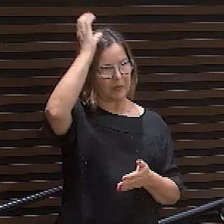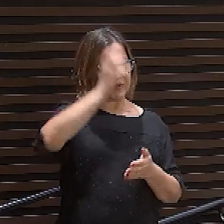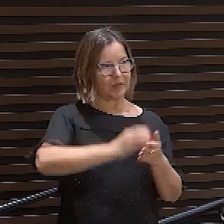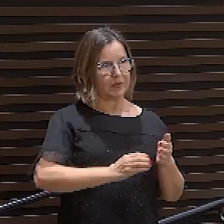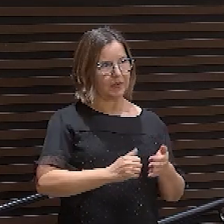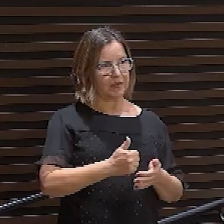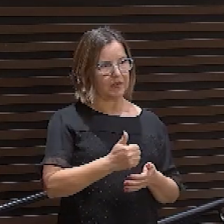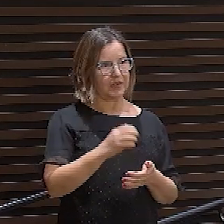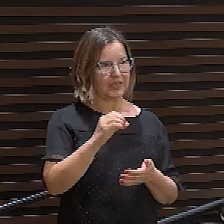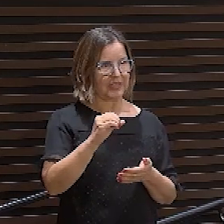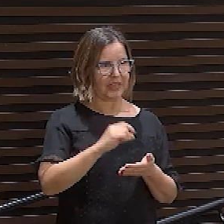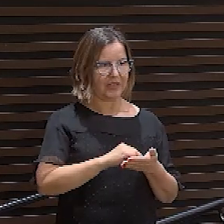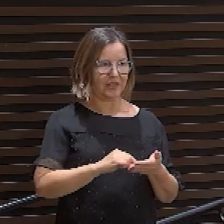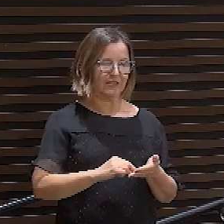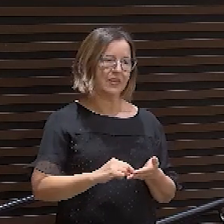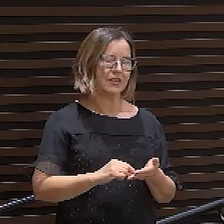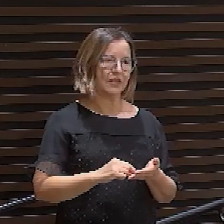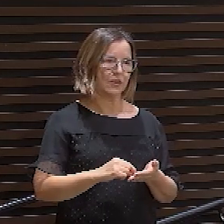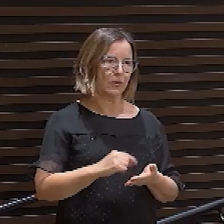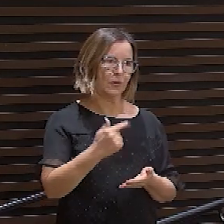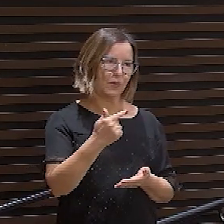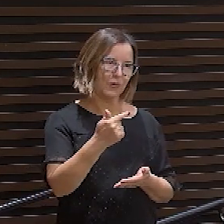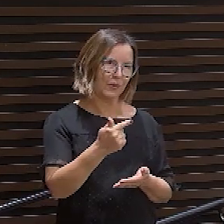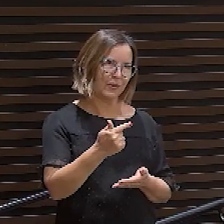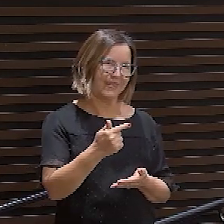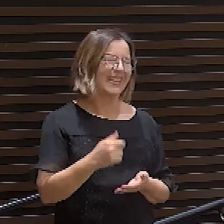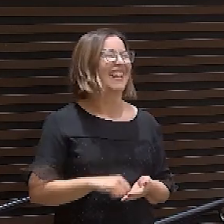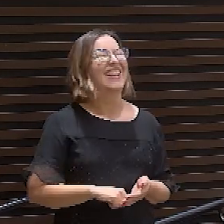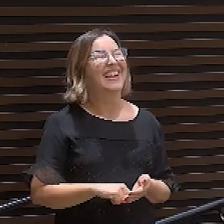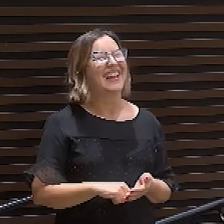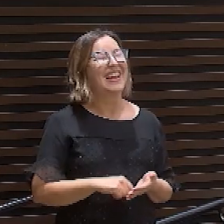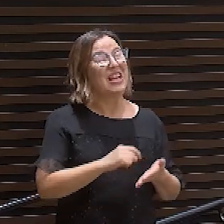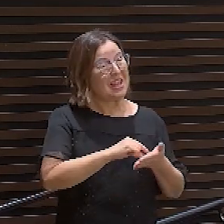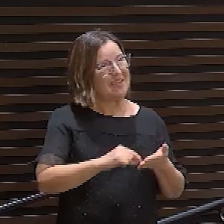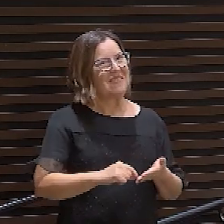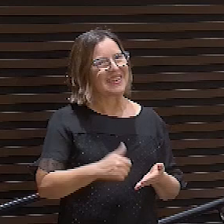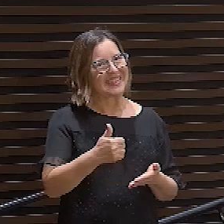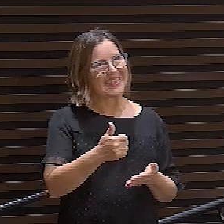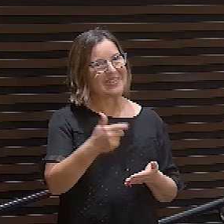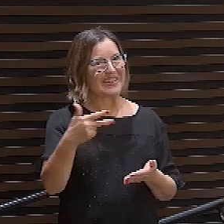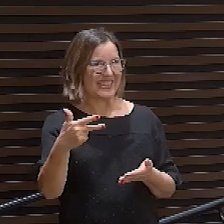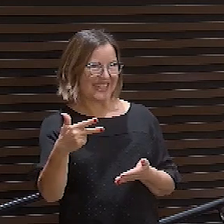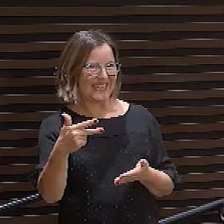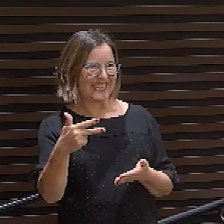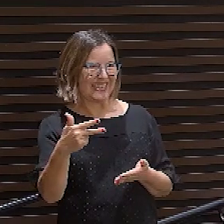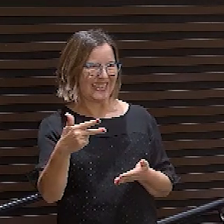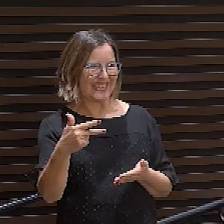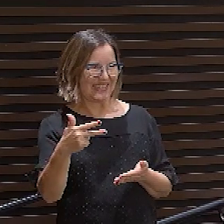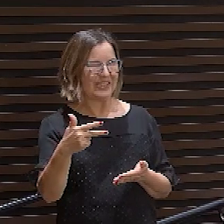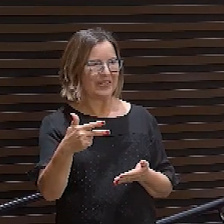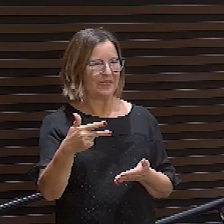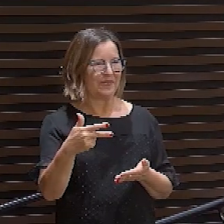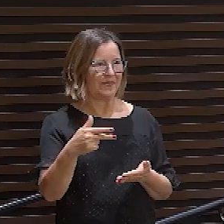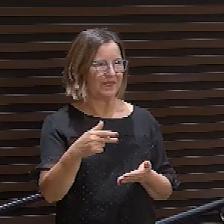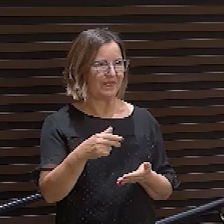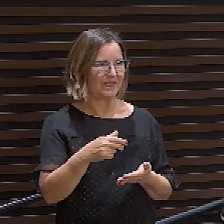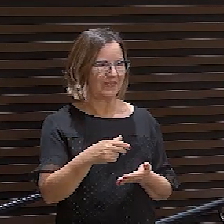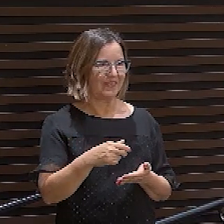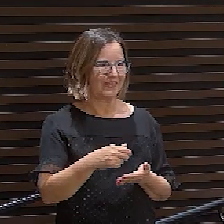diz: todo aquele que invocar o nome do Senhor será salvo.